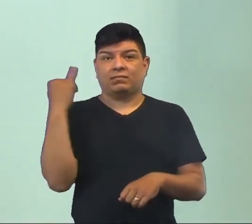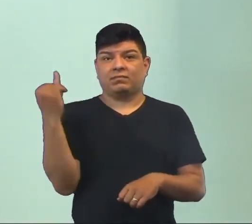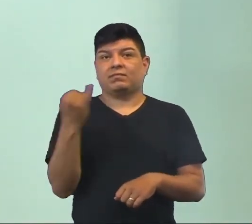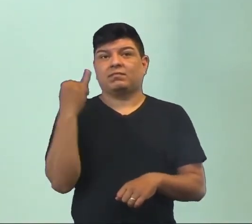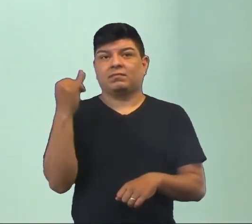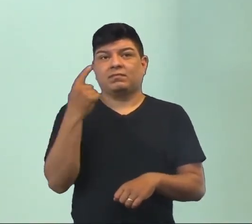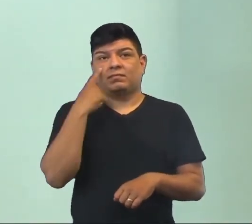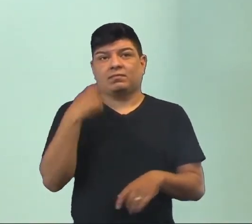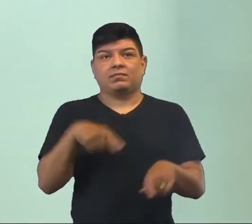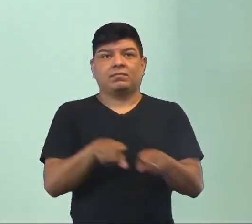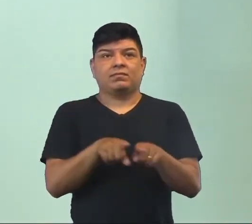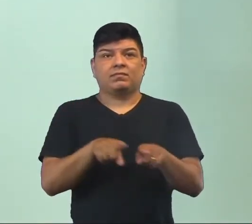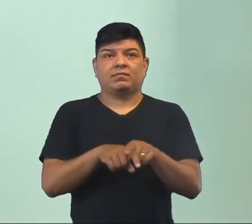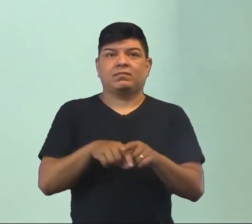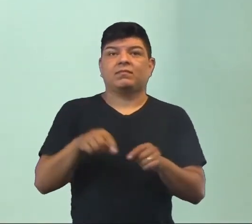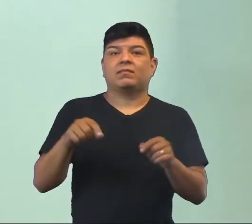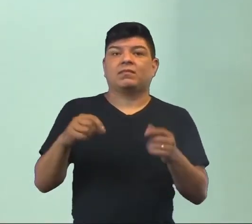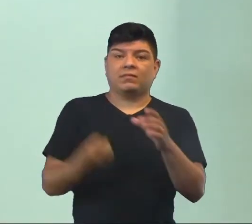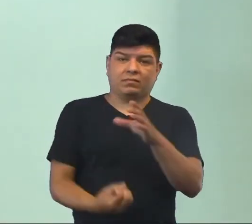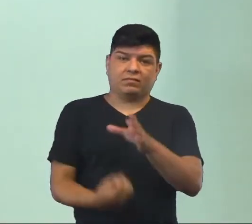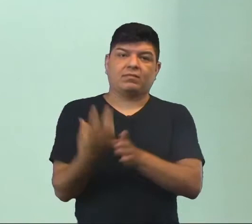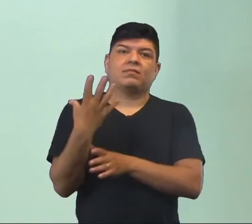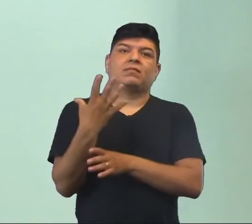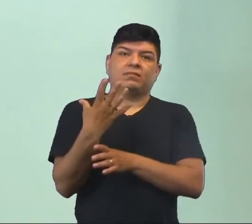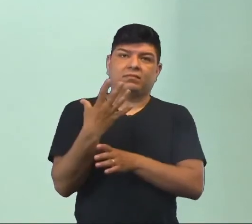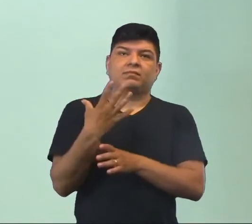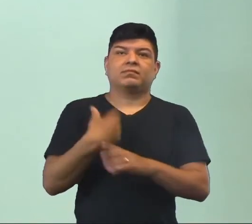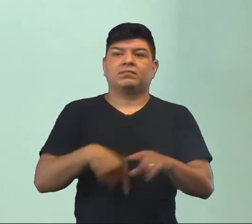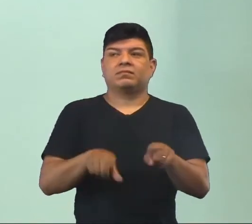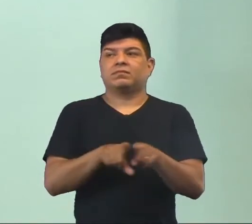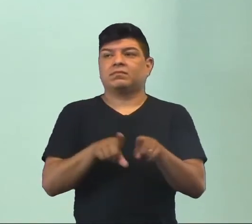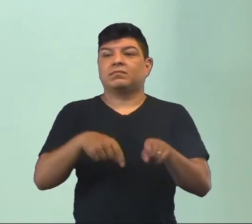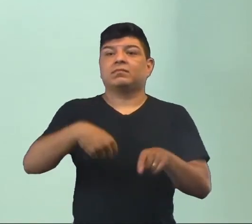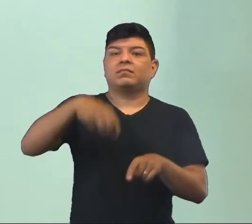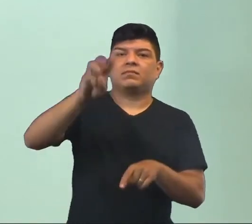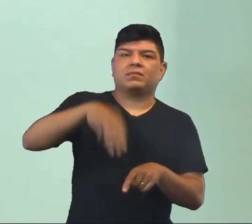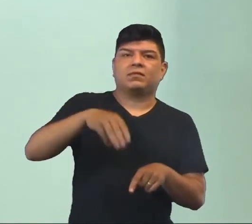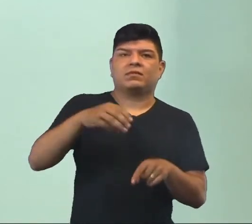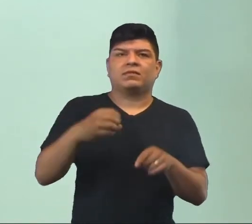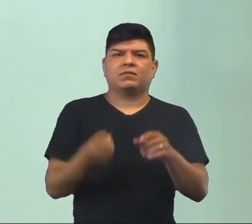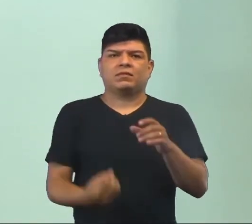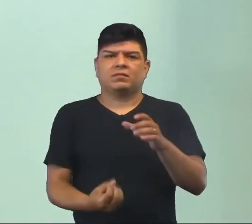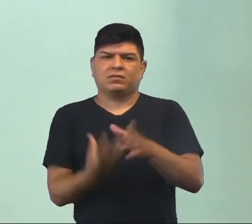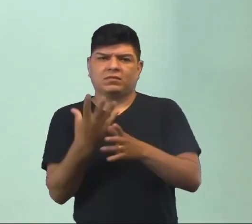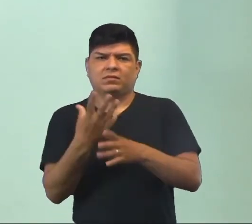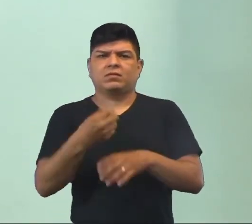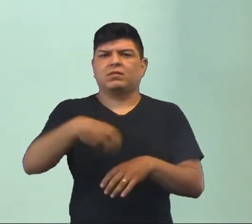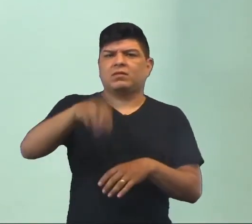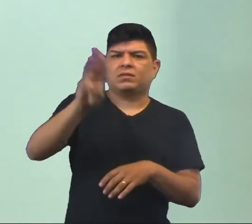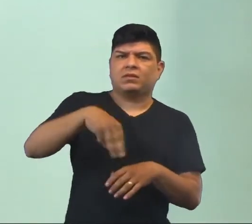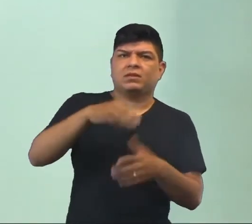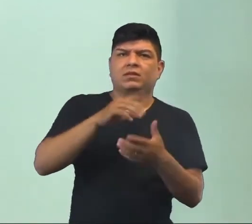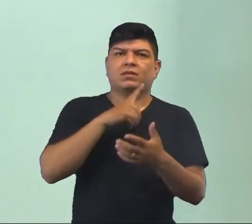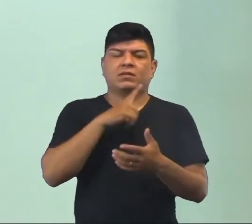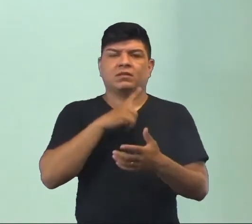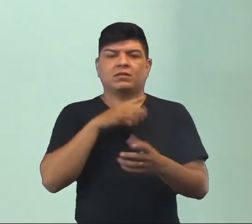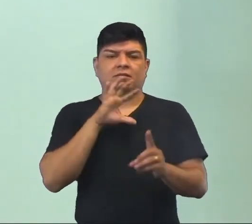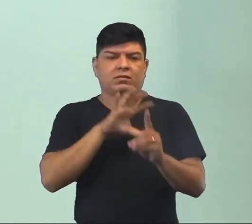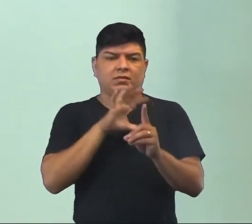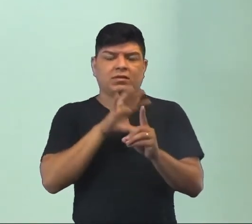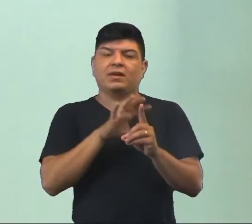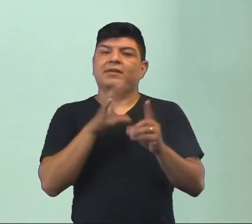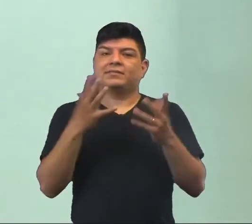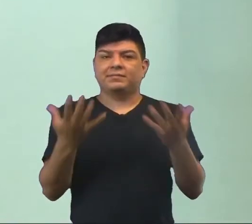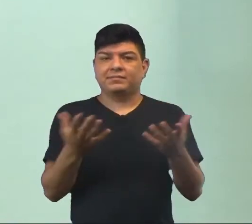gente viu também sobre as suas origens, né, quem foi que criou, quem foi que teve essa influência,